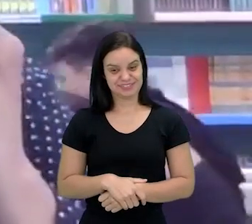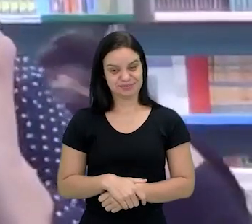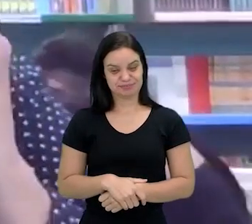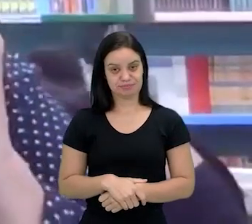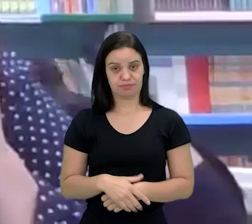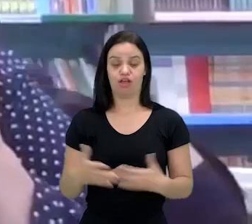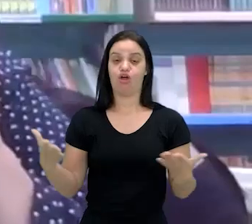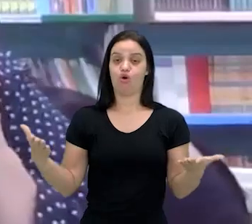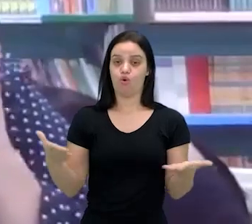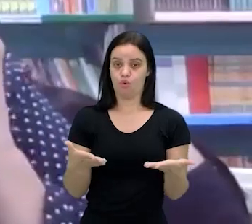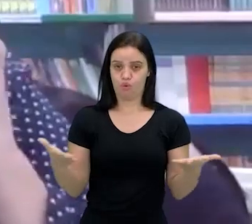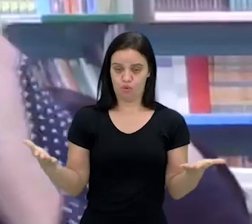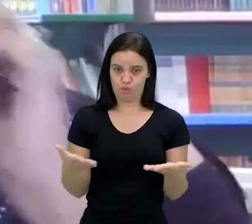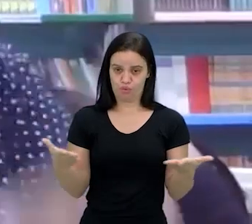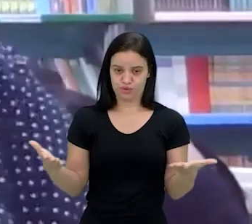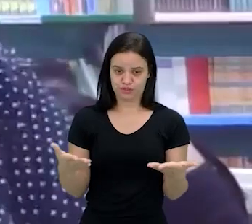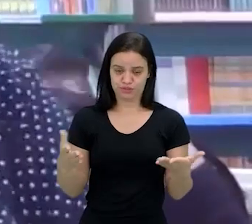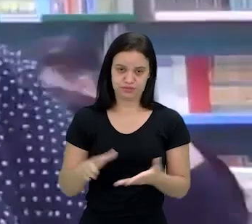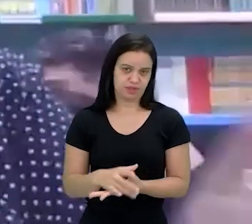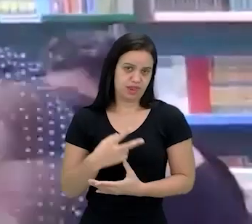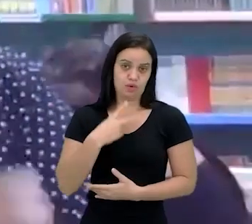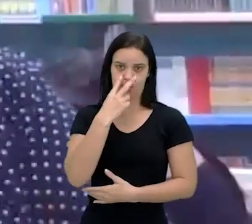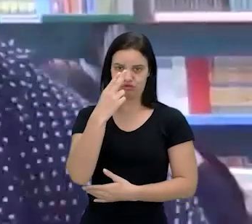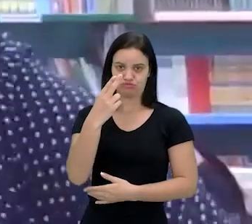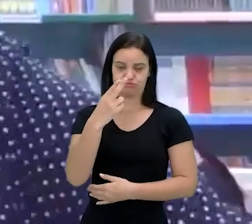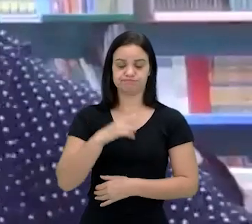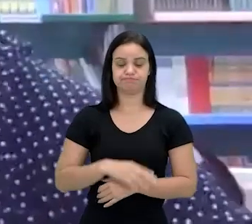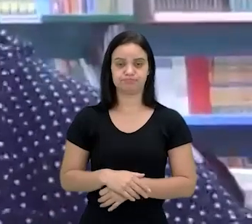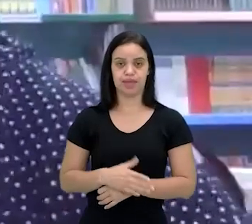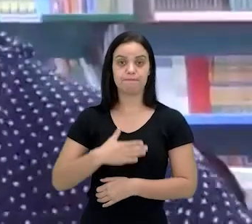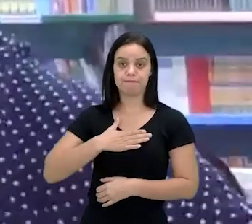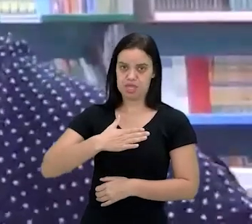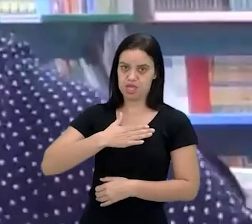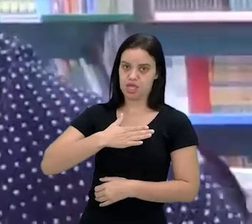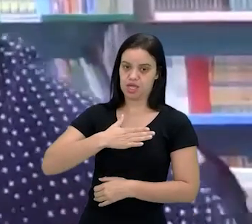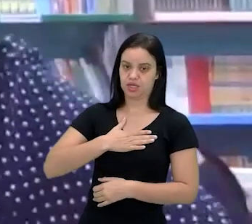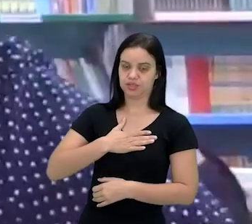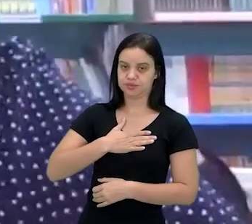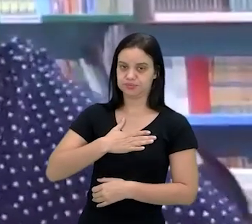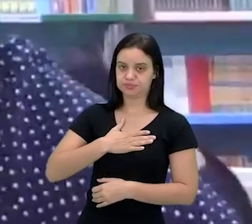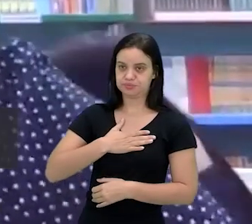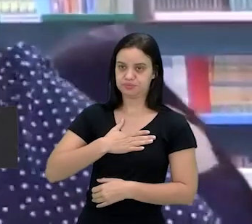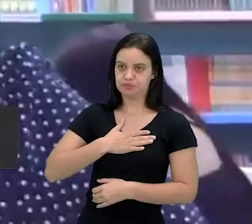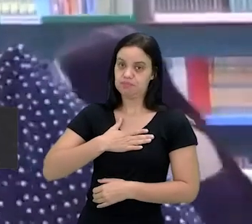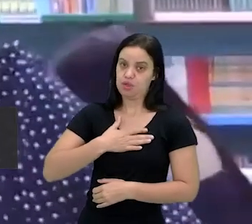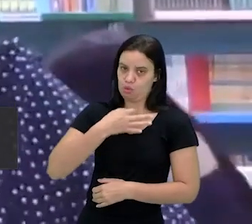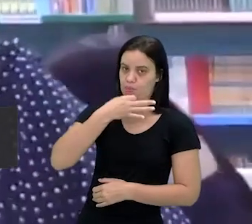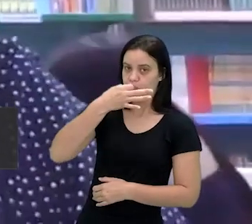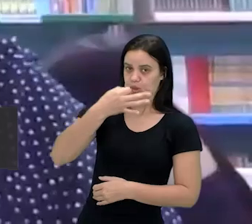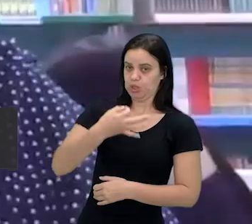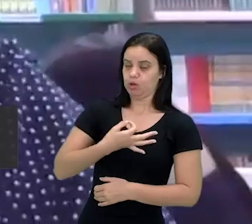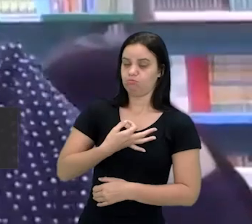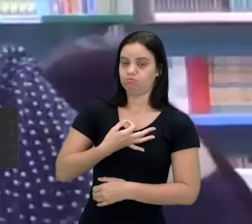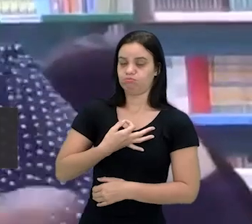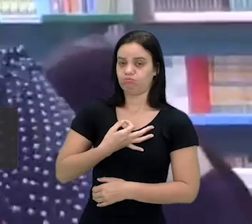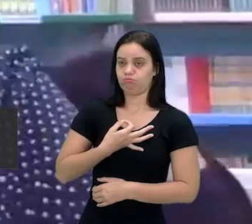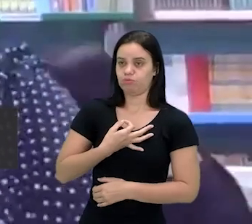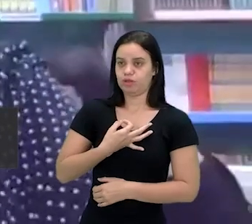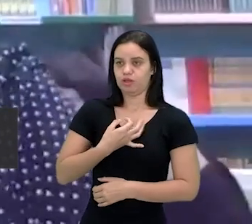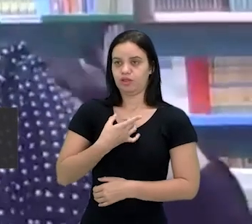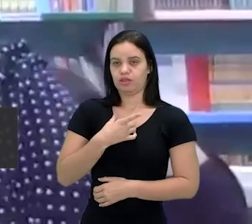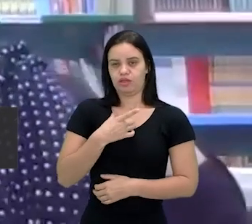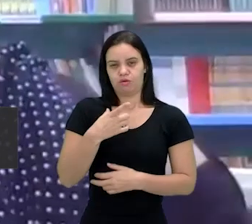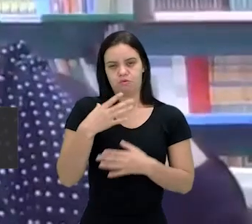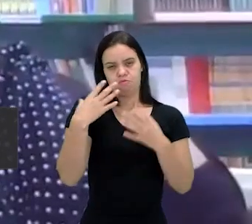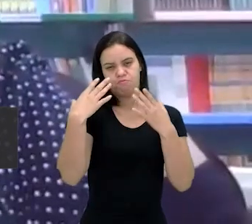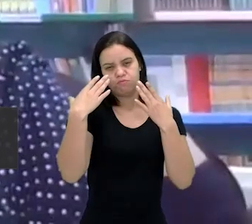Hoje em dia, eu acho assim, na minha perspectiva, né, eu olho uma